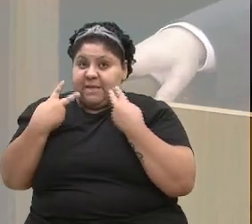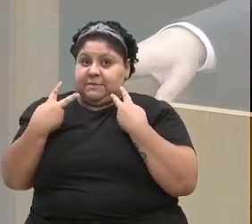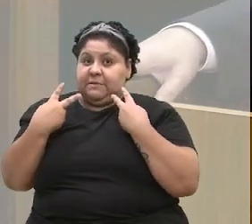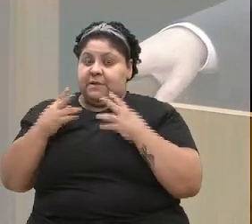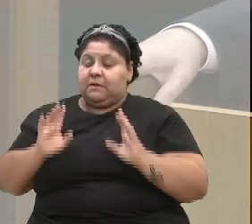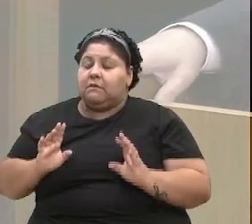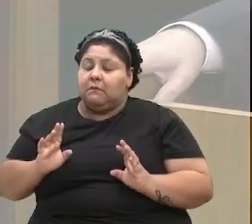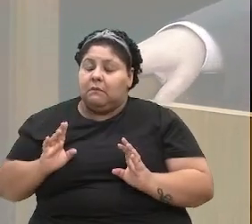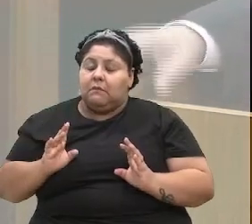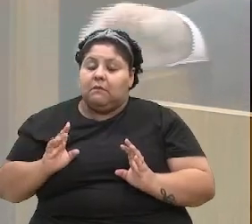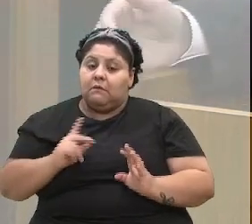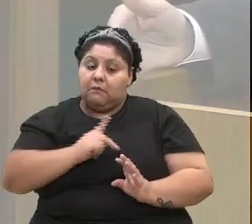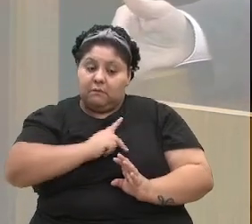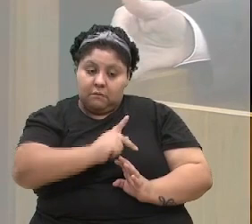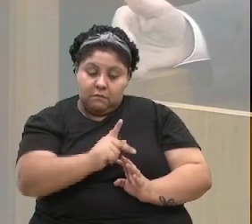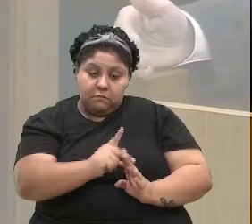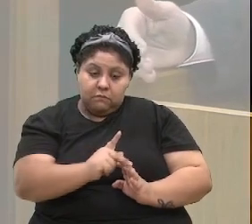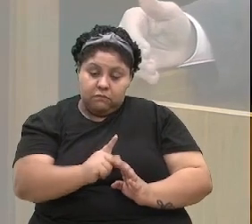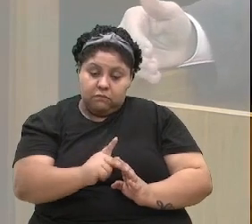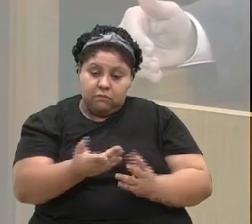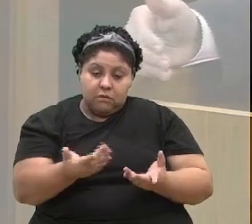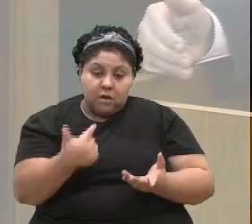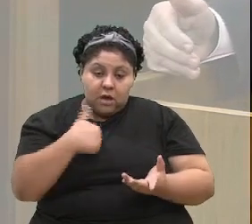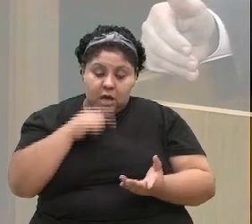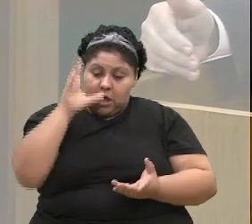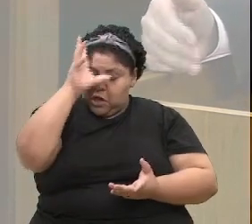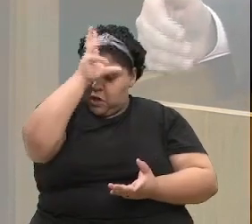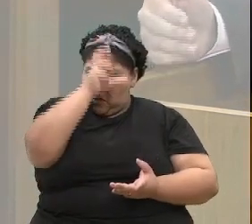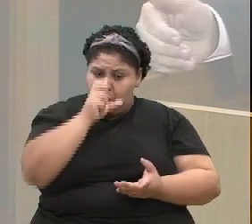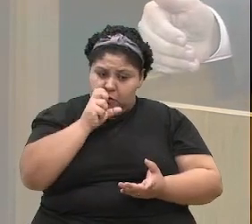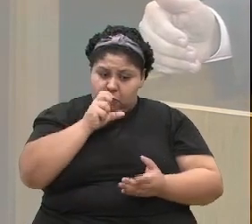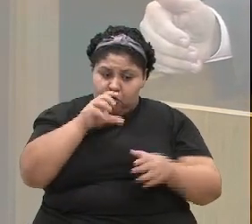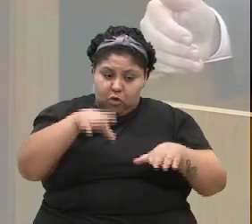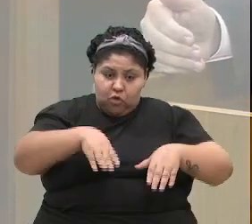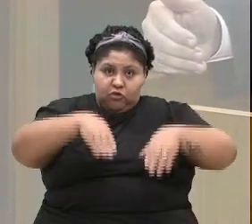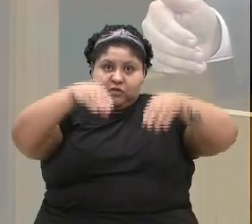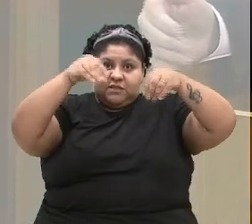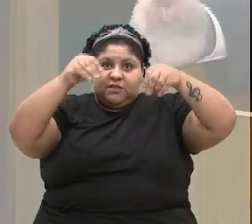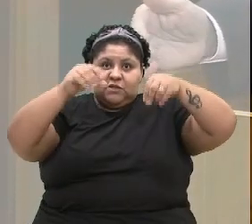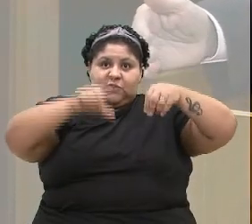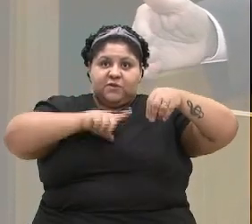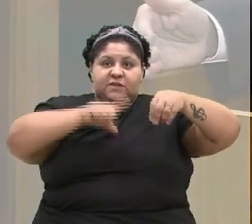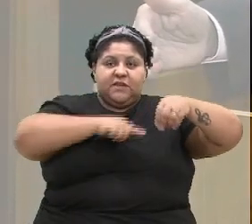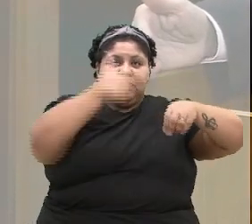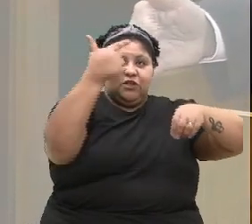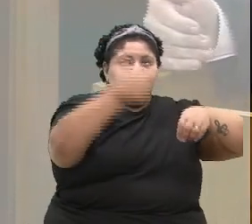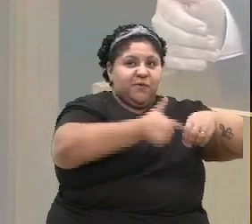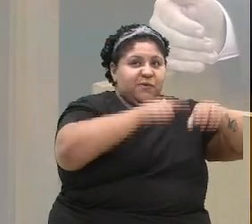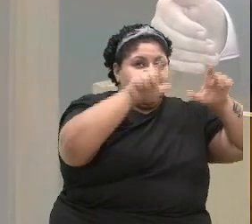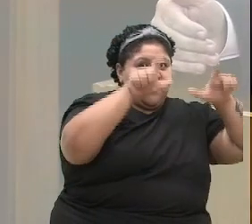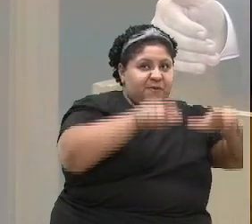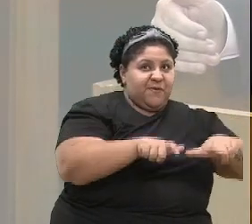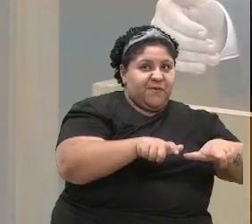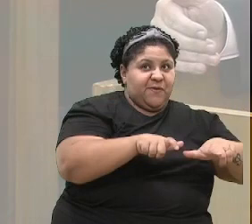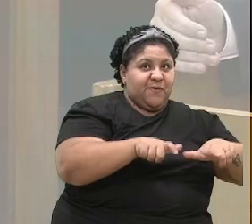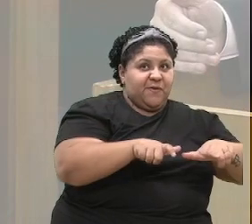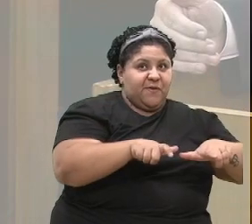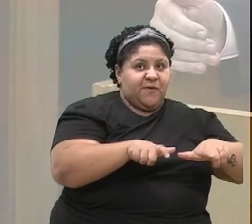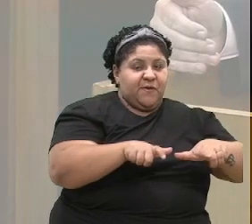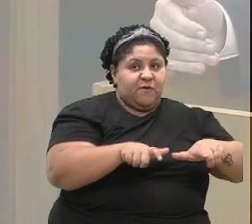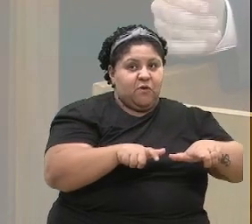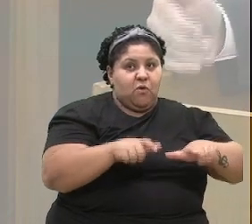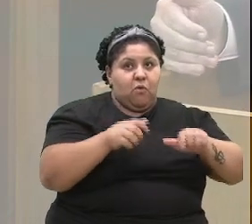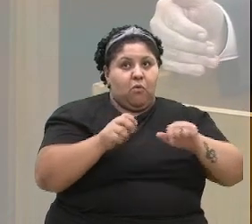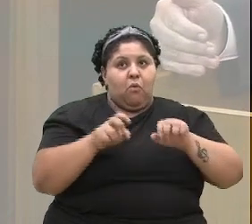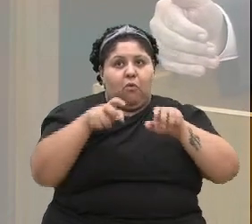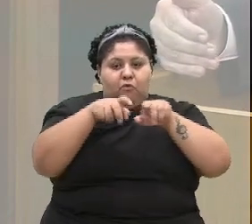presidente, é impressionante porque eu aprendi que no circo só tem 2 lugares, o picadeiro ou a plateia.